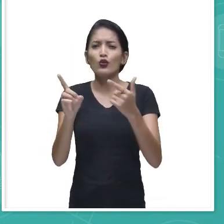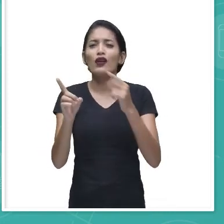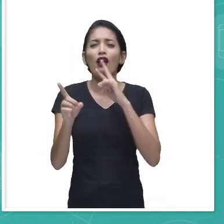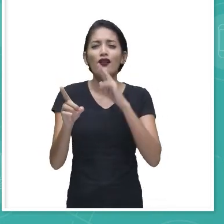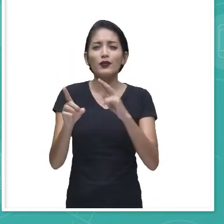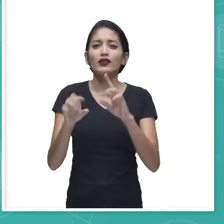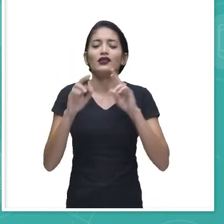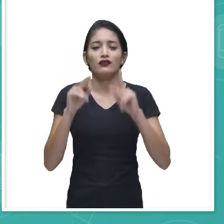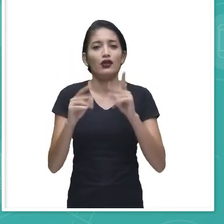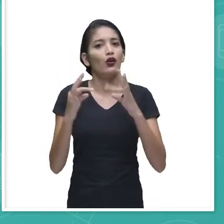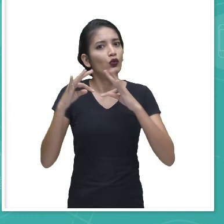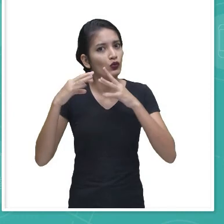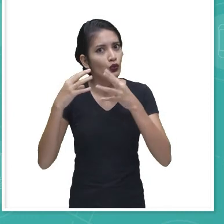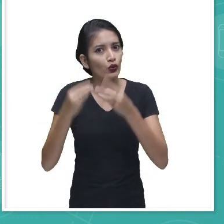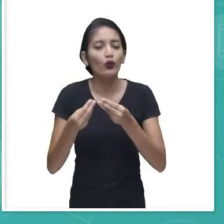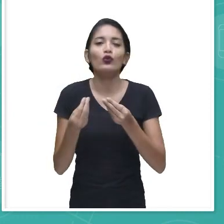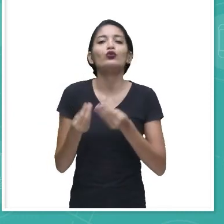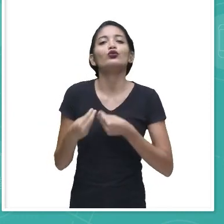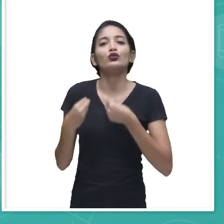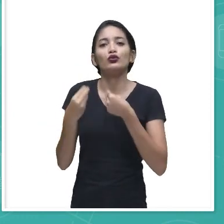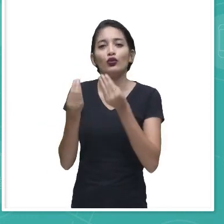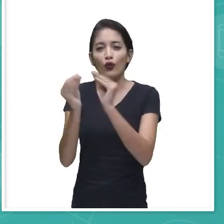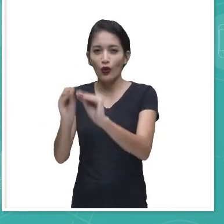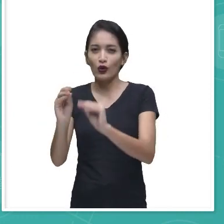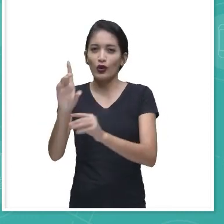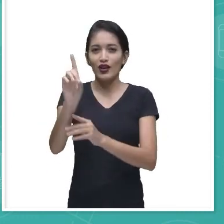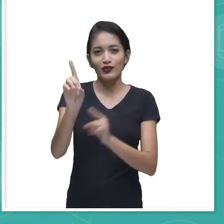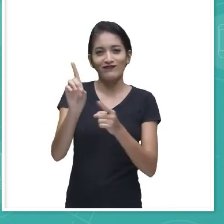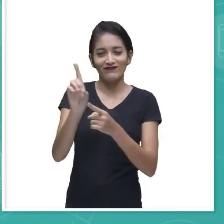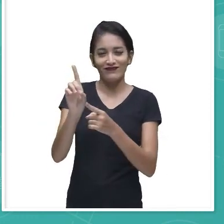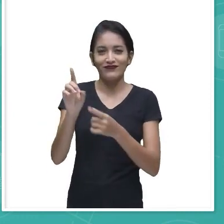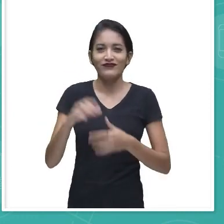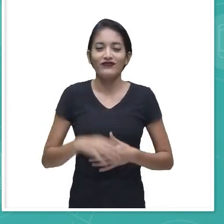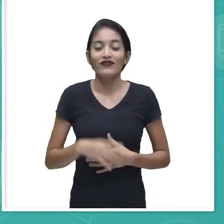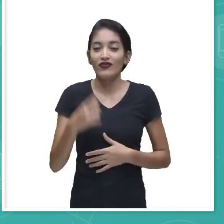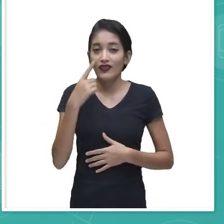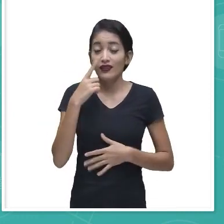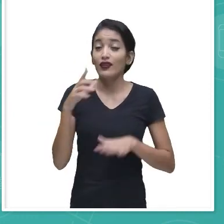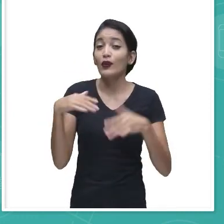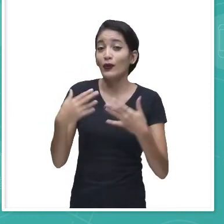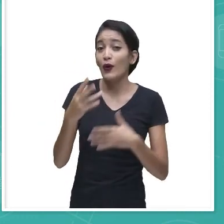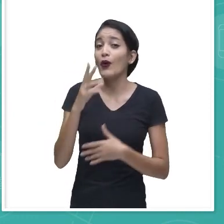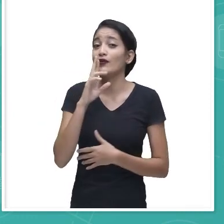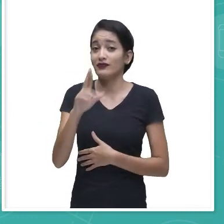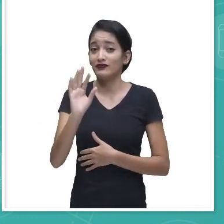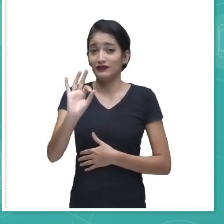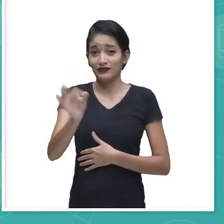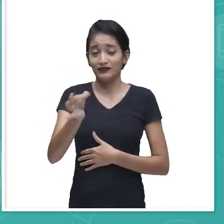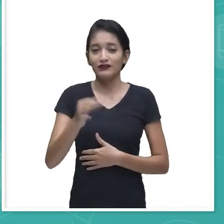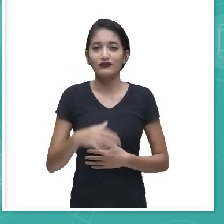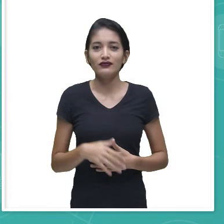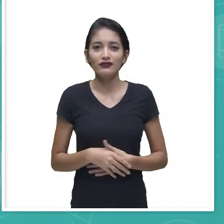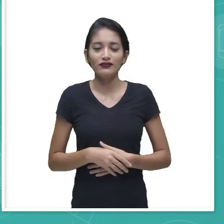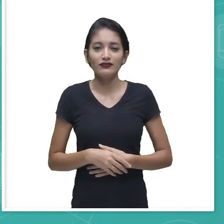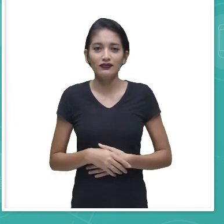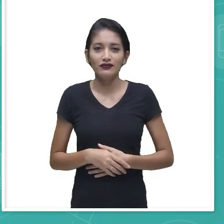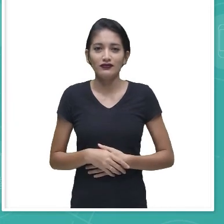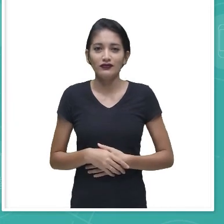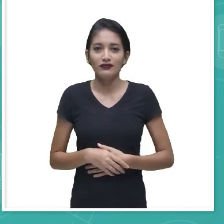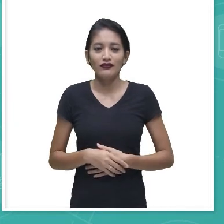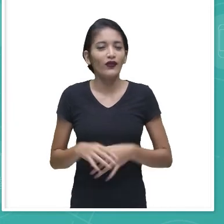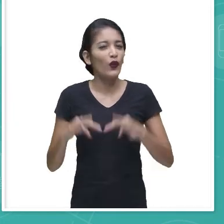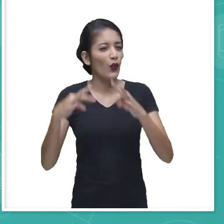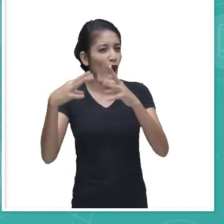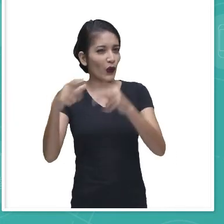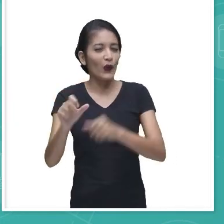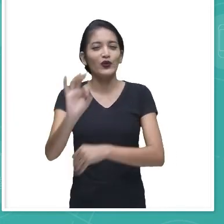todo mundo marcou a letra D de dado. Então vamos lá para o nosso gabarito. Então todo mundo acertou,